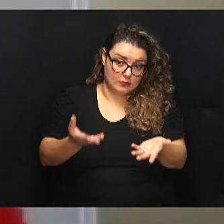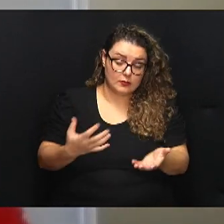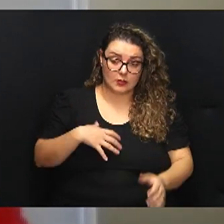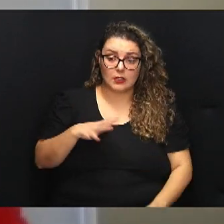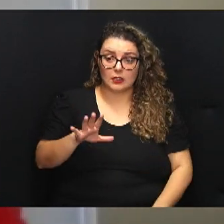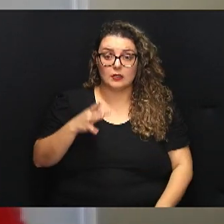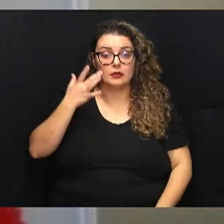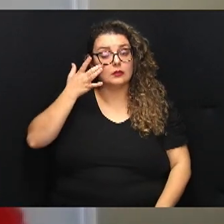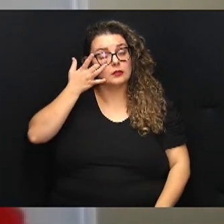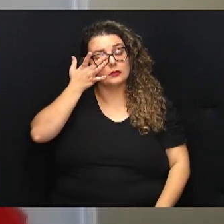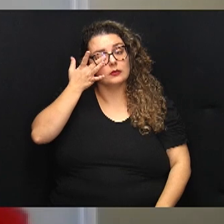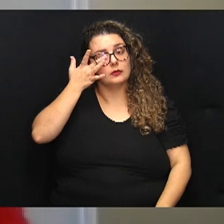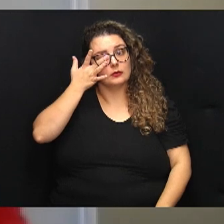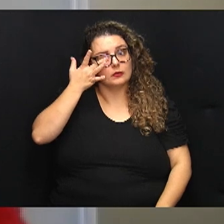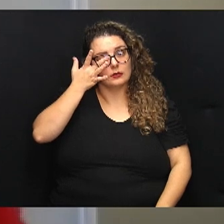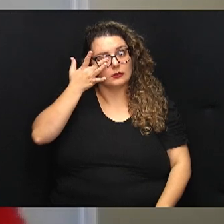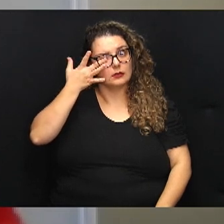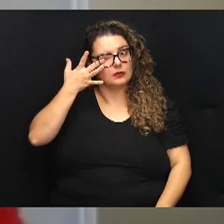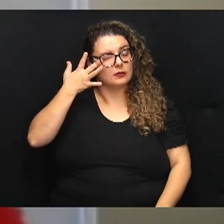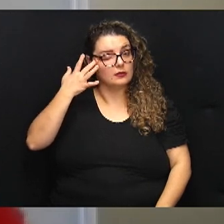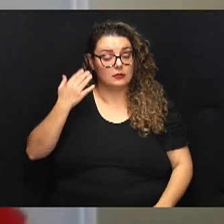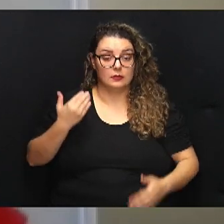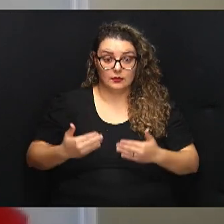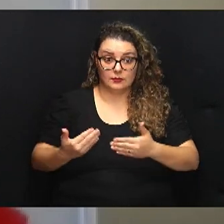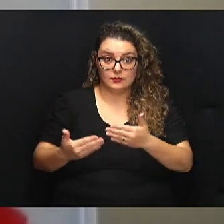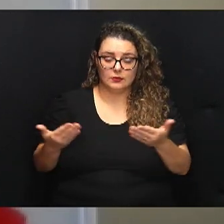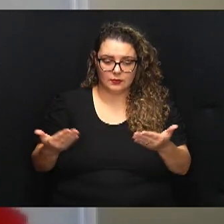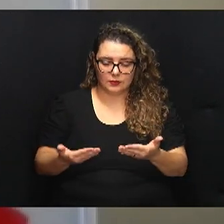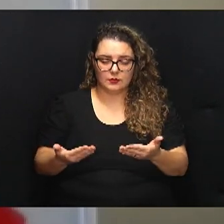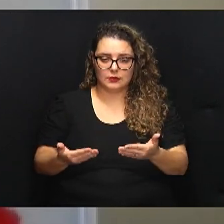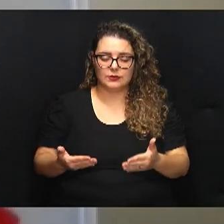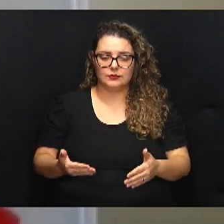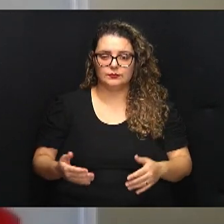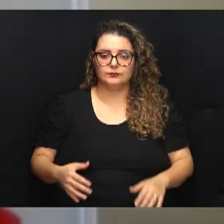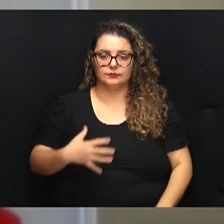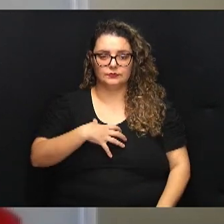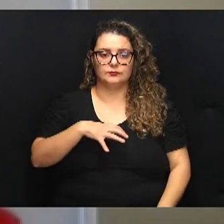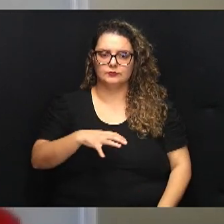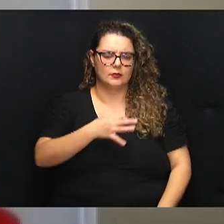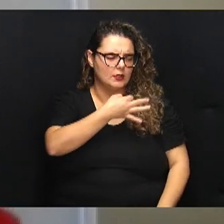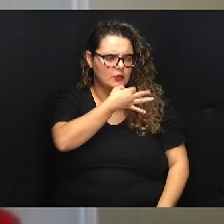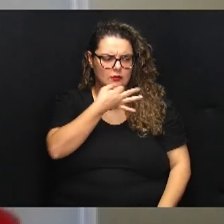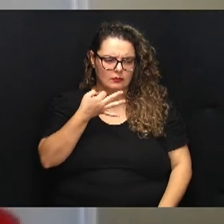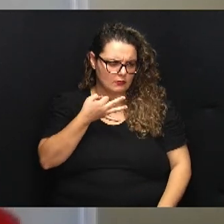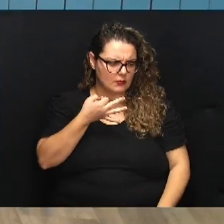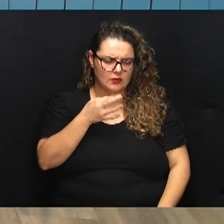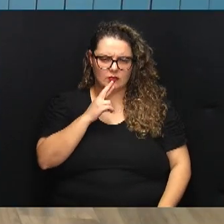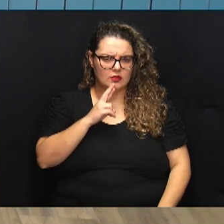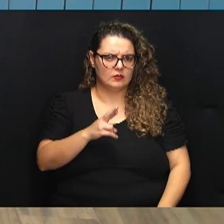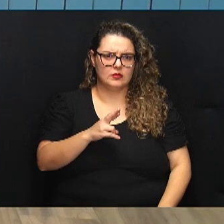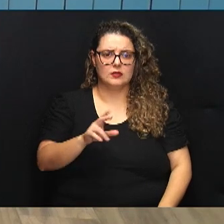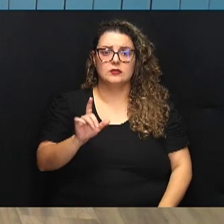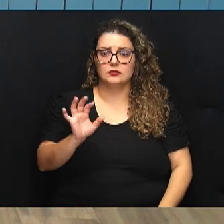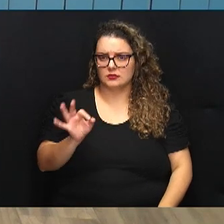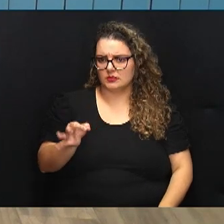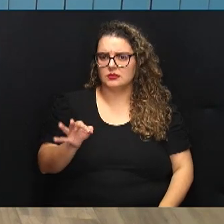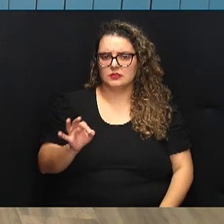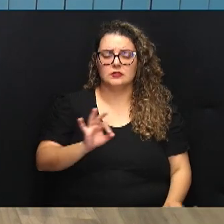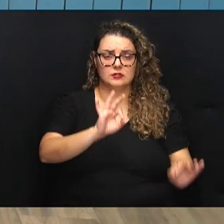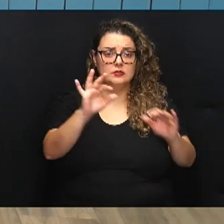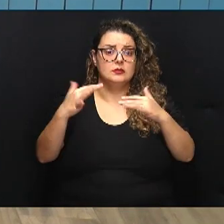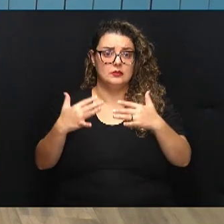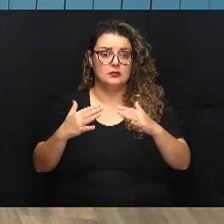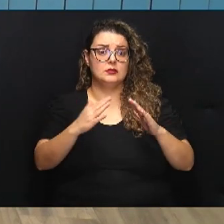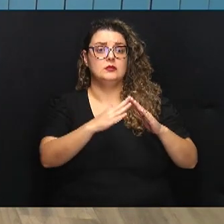isso que está vigindo hoje, que funciona hoje. Não, resposta completíssima. Tenho certeza que quem está nos acompanhando, quem está